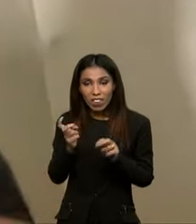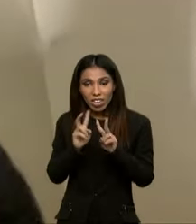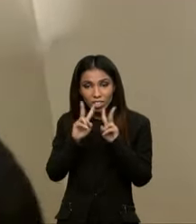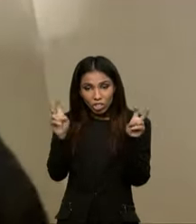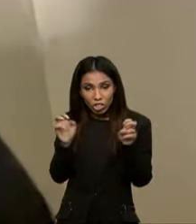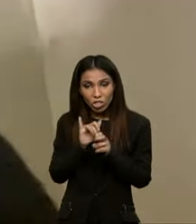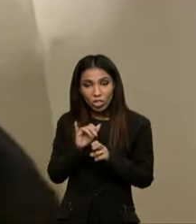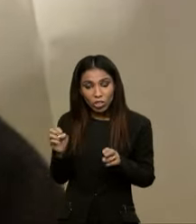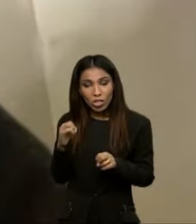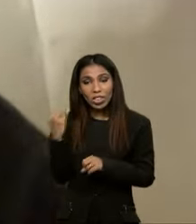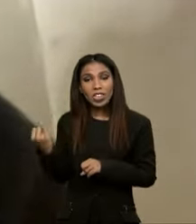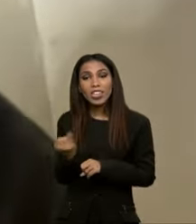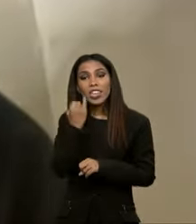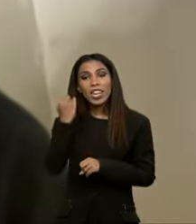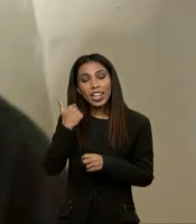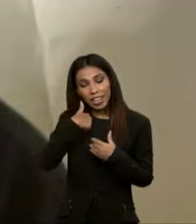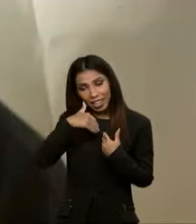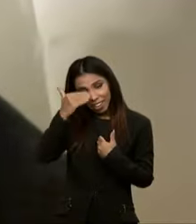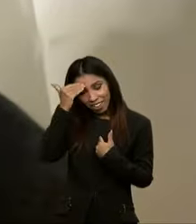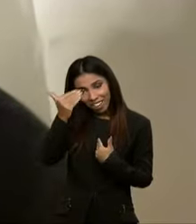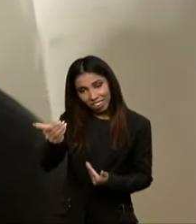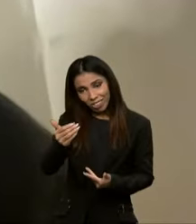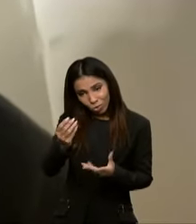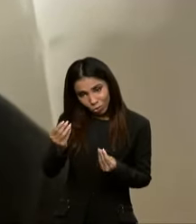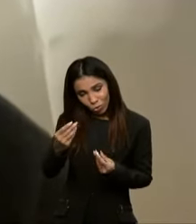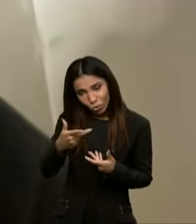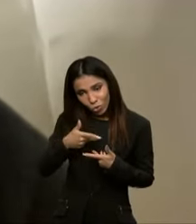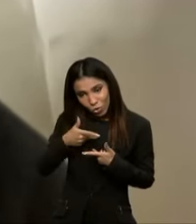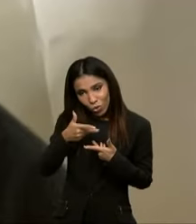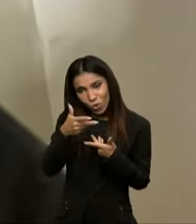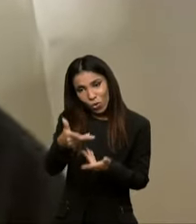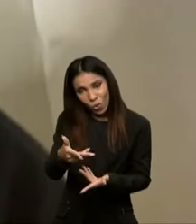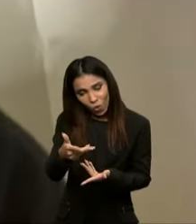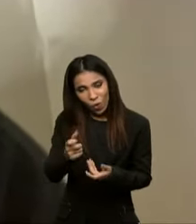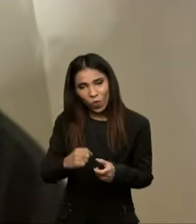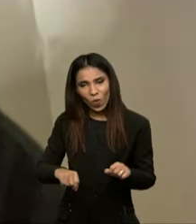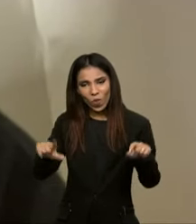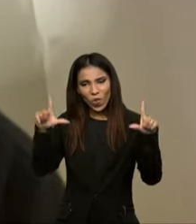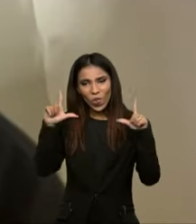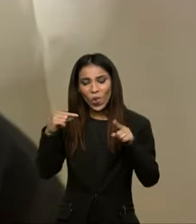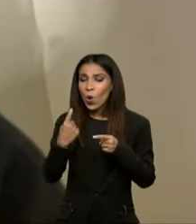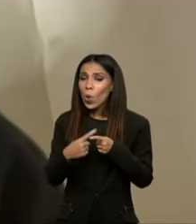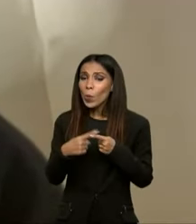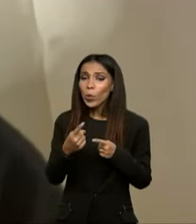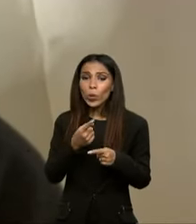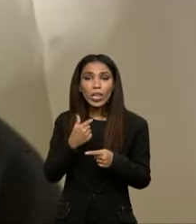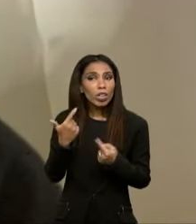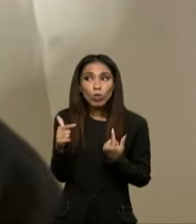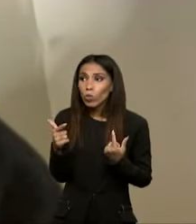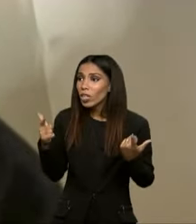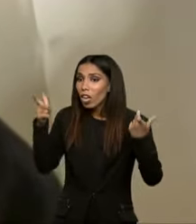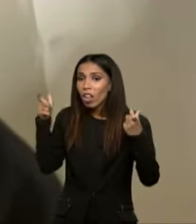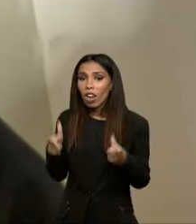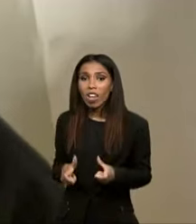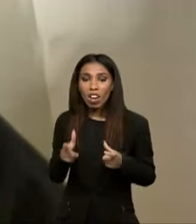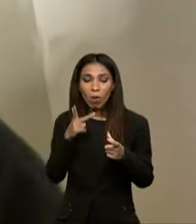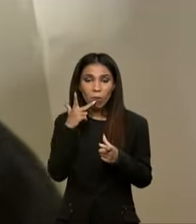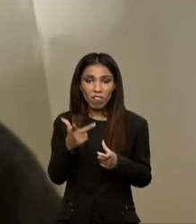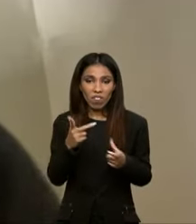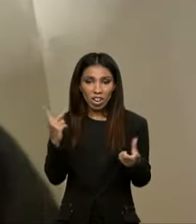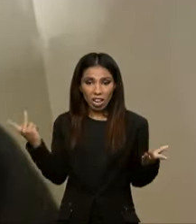falar sobre isso é importante. Eu te agradeço demais esse convite, porque é muito... a gente não tem esse espaço para falar sobre o que está acontecendo aqui